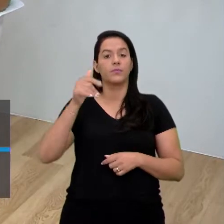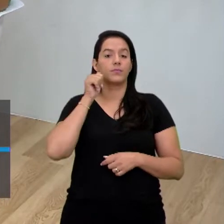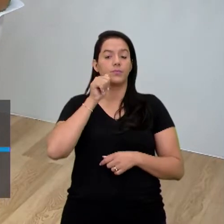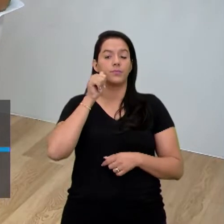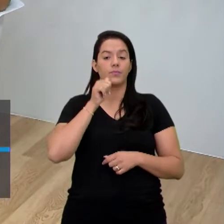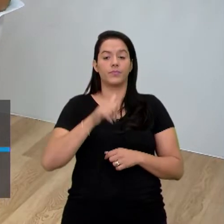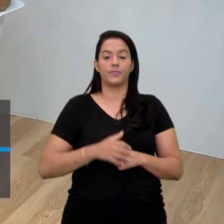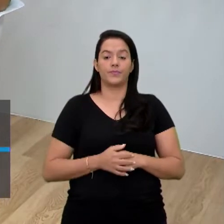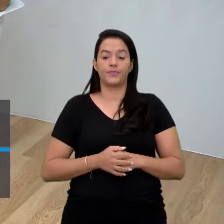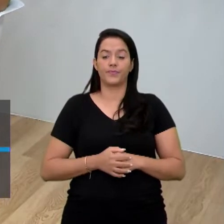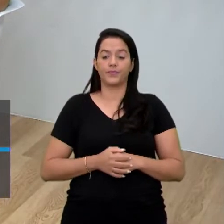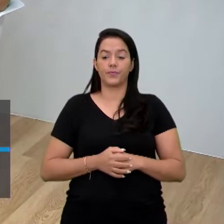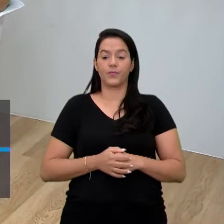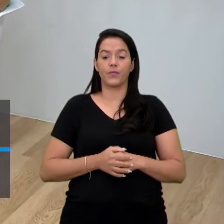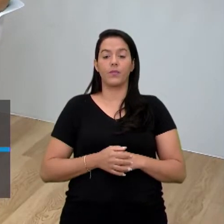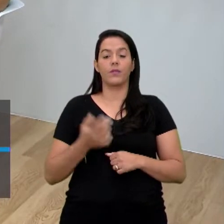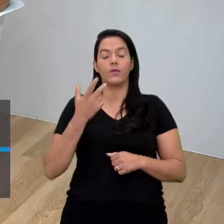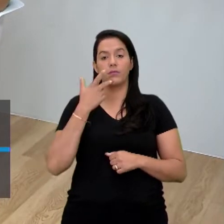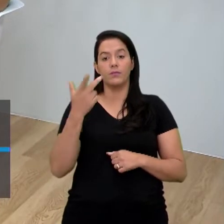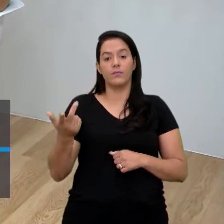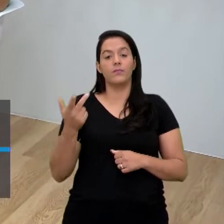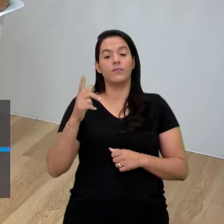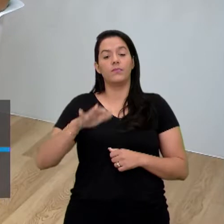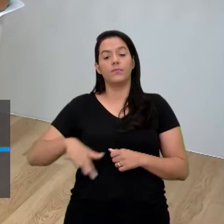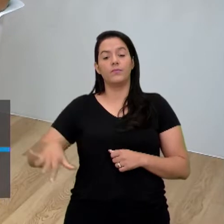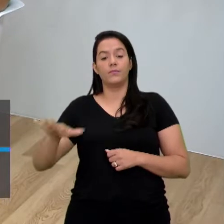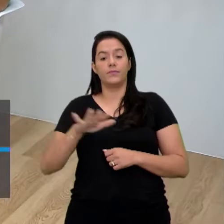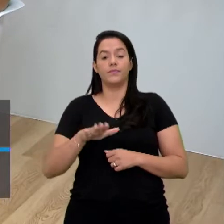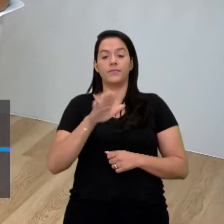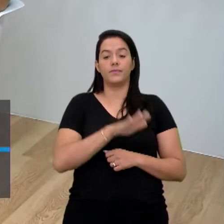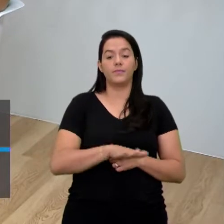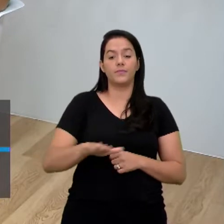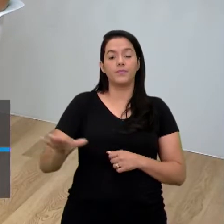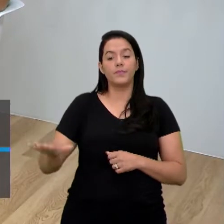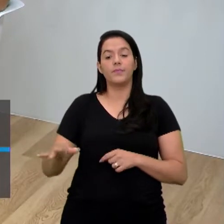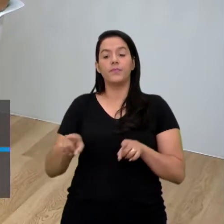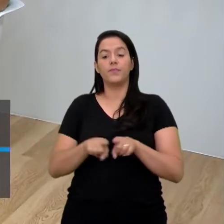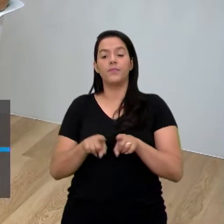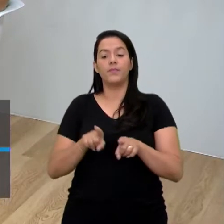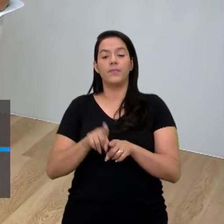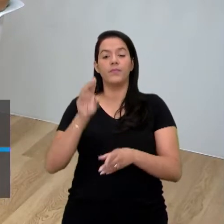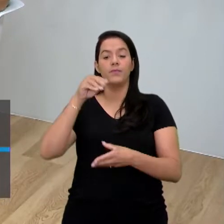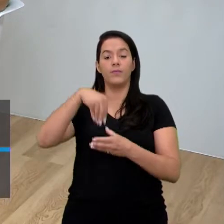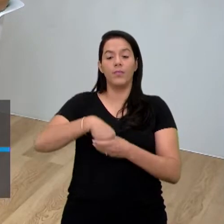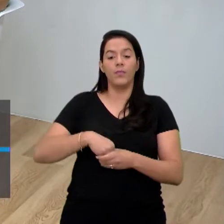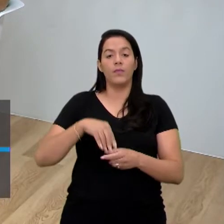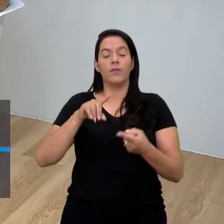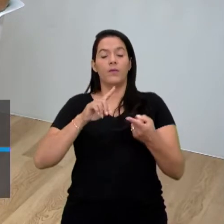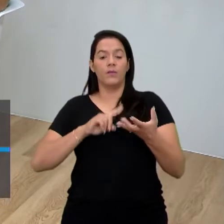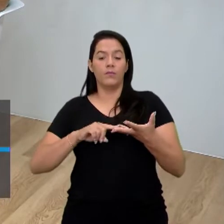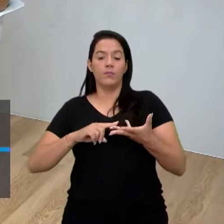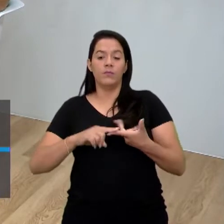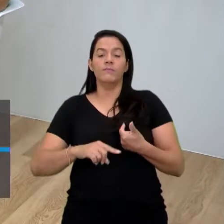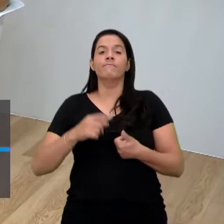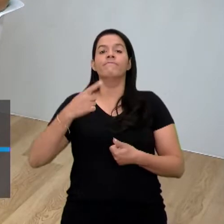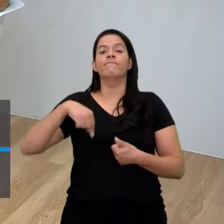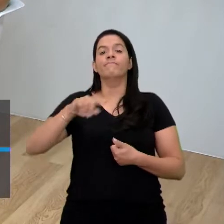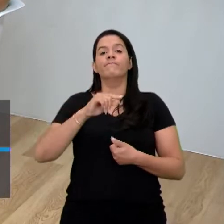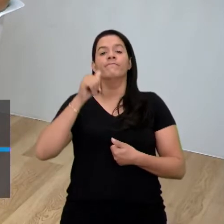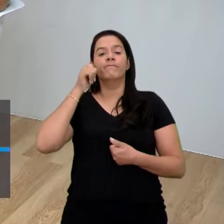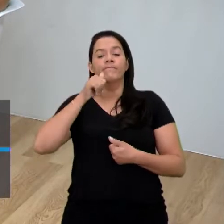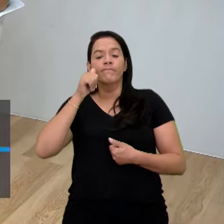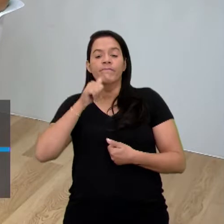fala, por exemplo, do número de crianças, a gente também tem que lembrar que nesse meio a gente também está falando de um número expressivo de